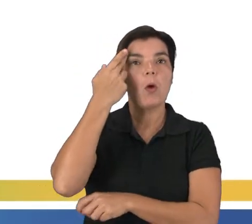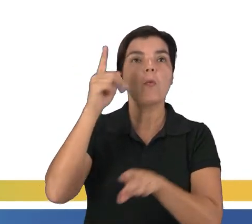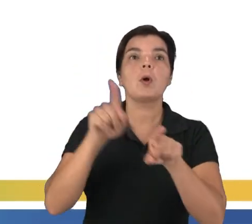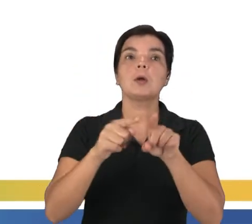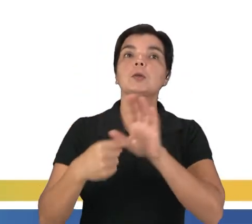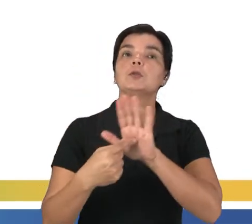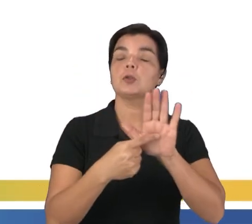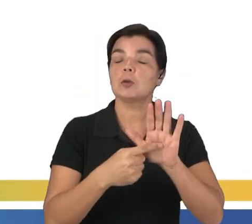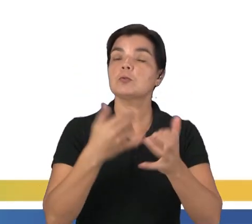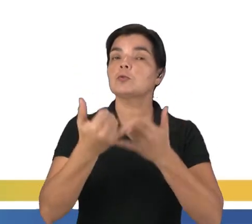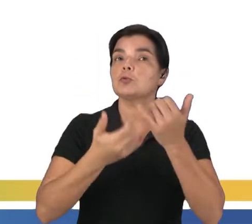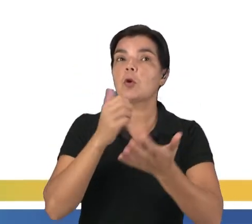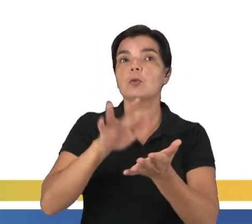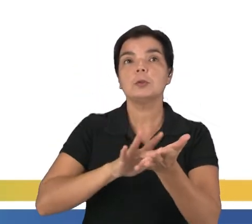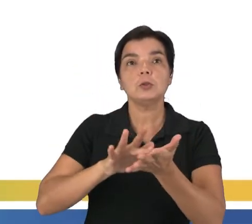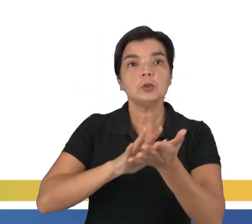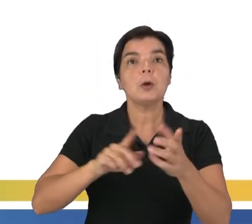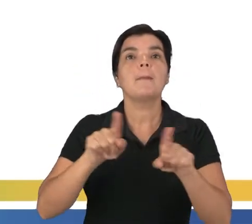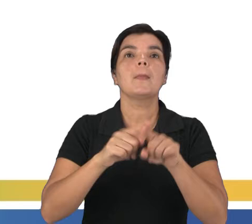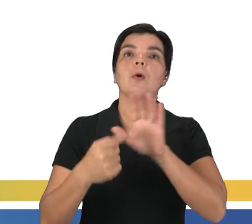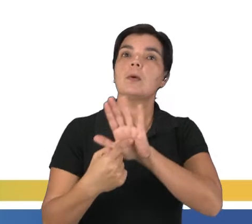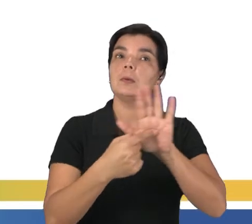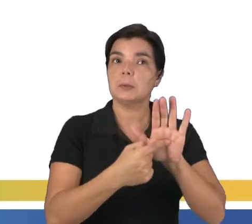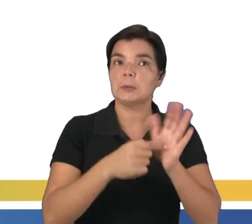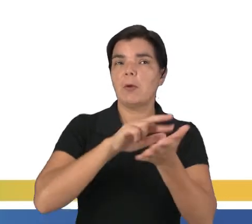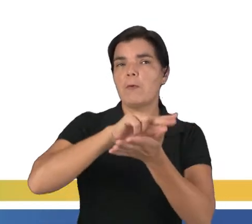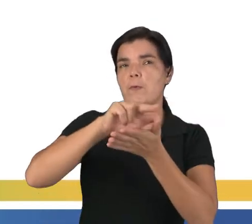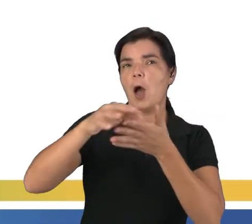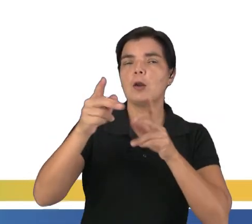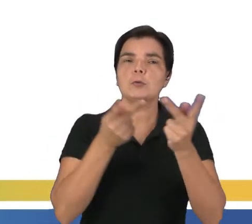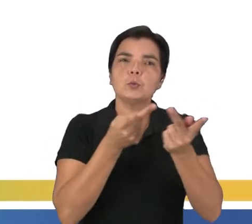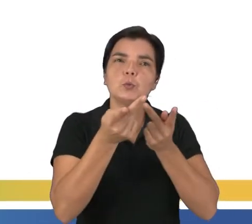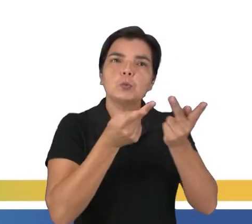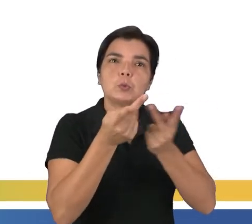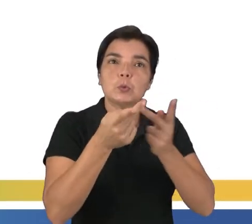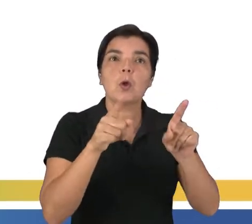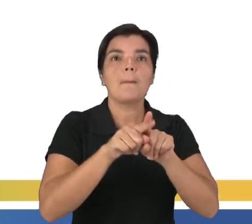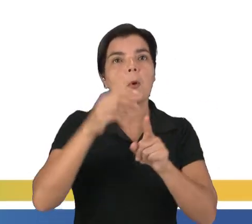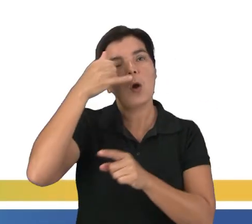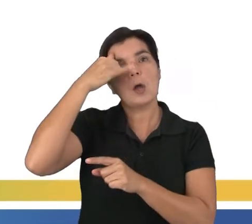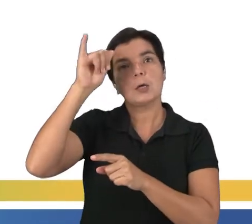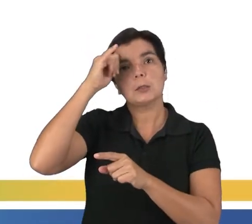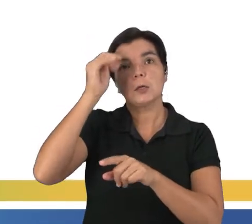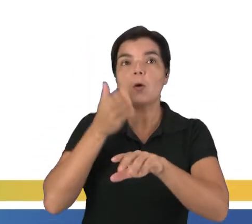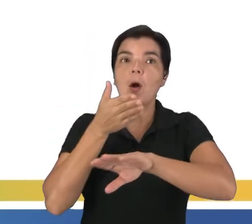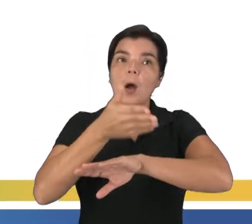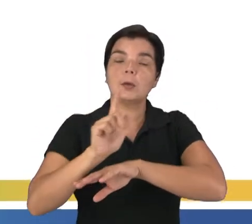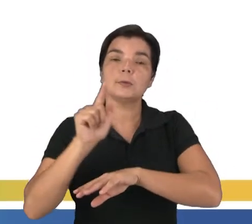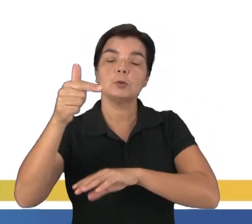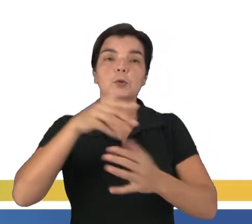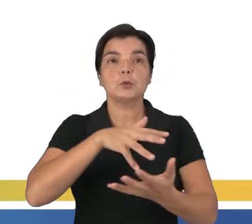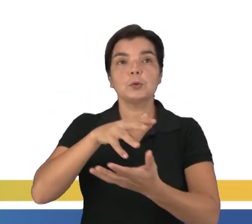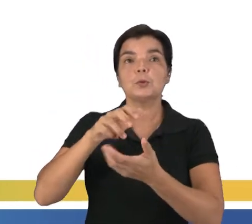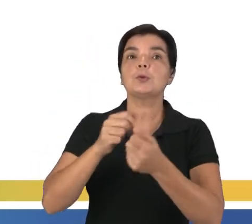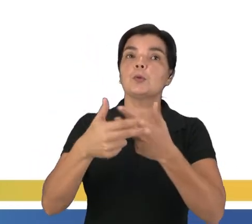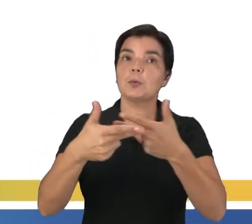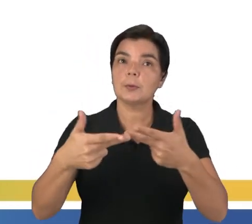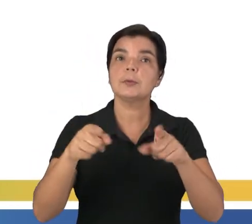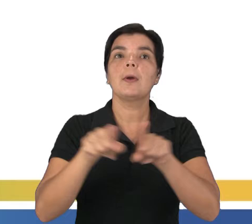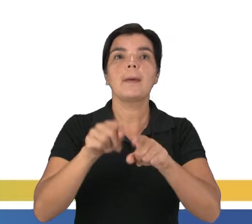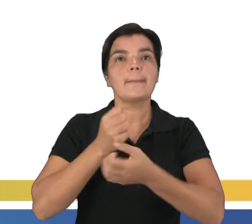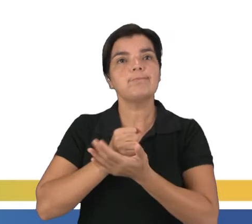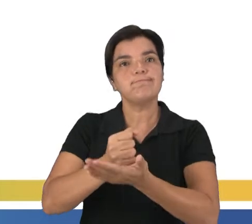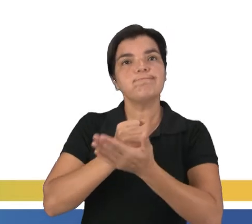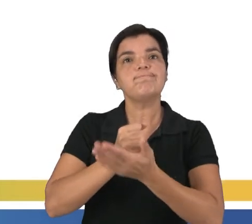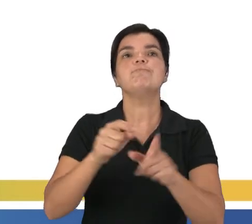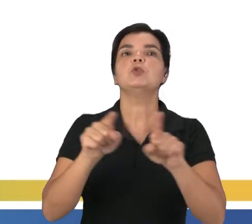comuns, destacam-se que os jogos digitais, por apresentarem uma interface projetada para a criação, e o acesso de outro